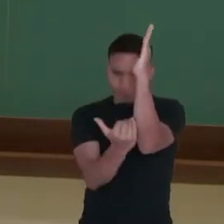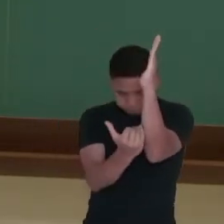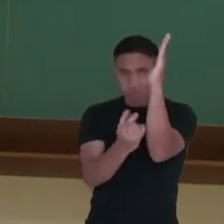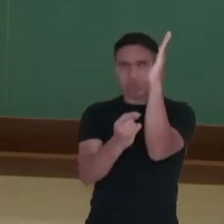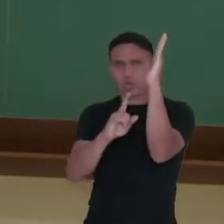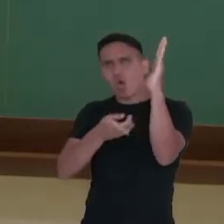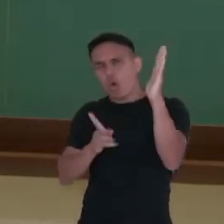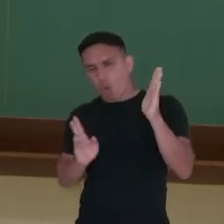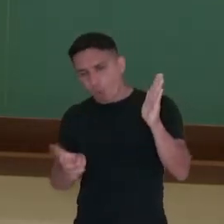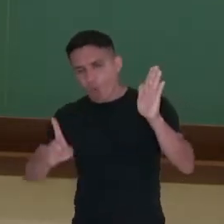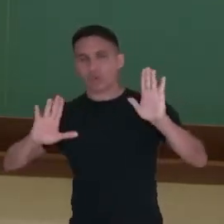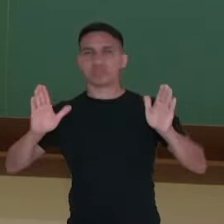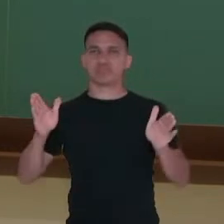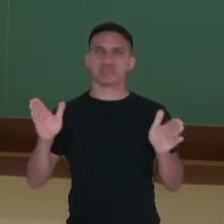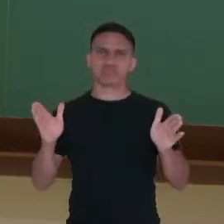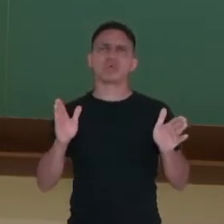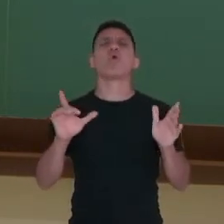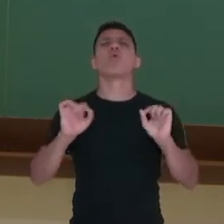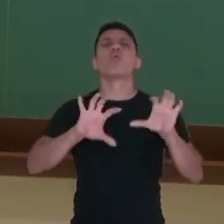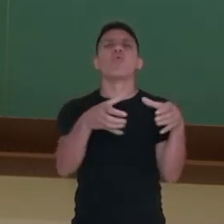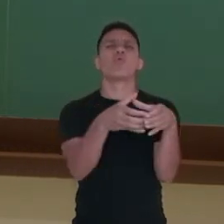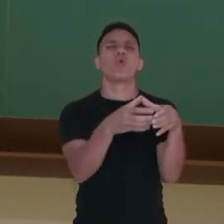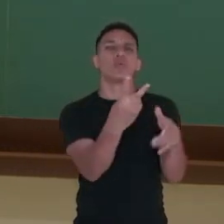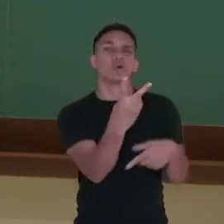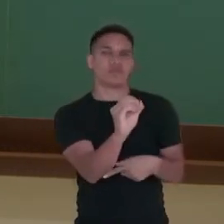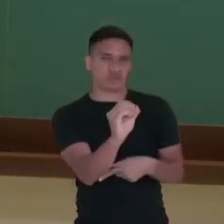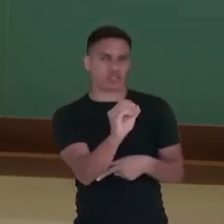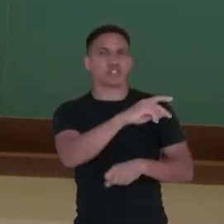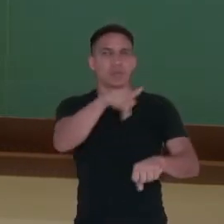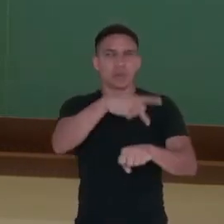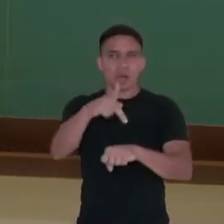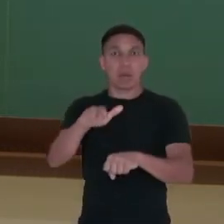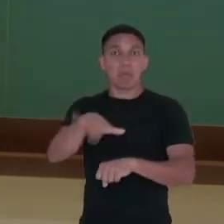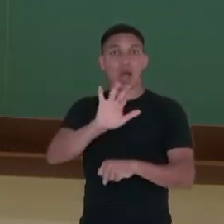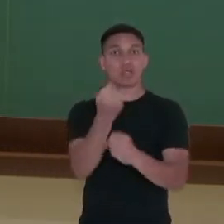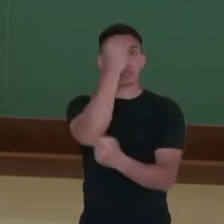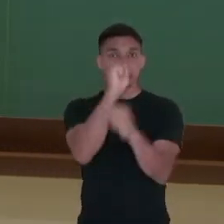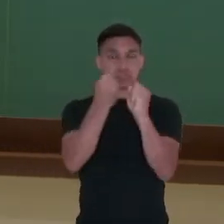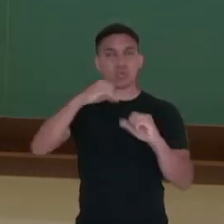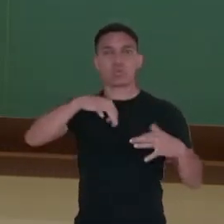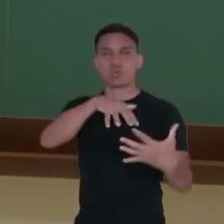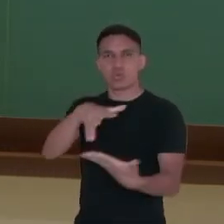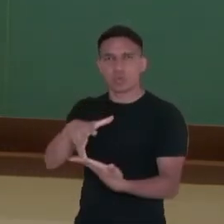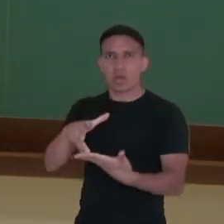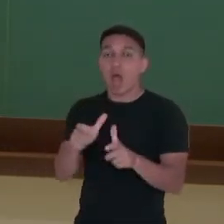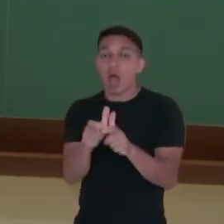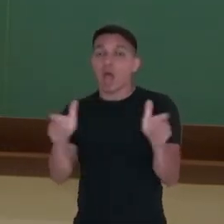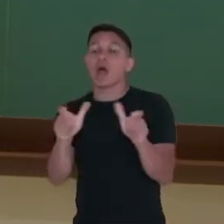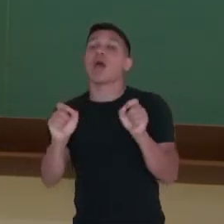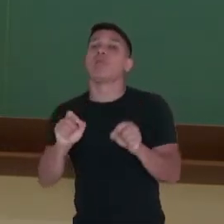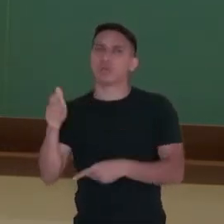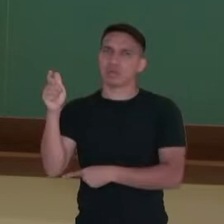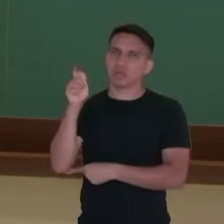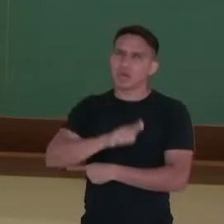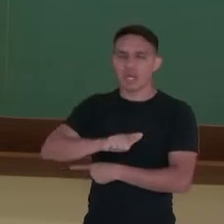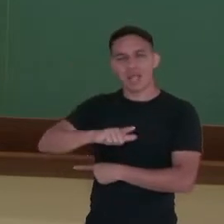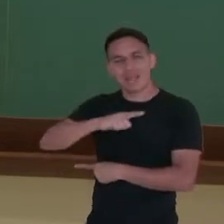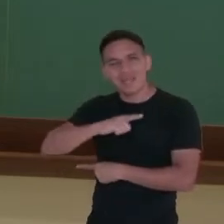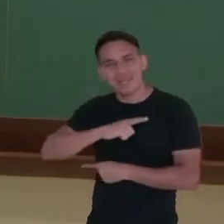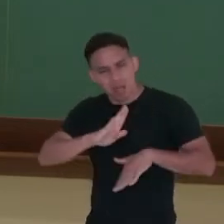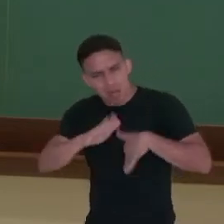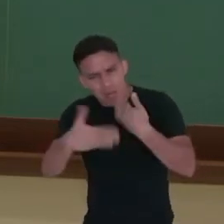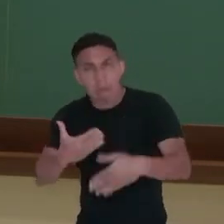países mais industrializados do mundo. Boa parte desse processo mais intenso de